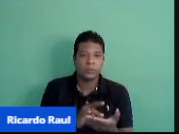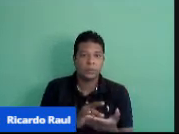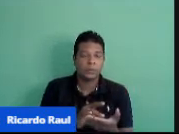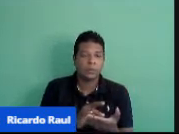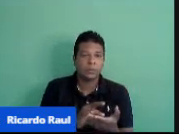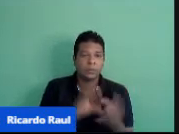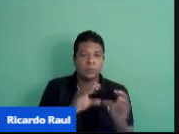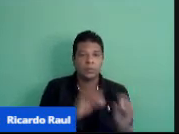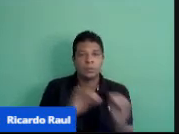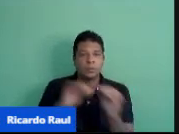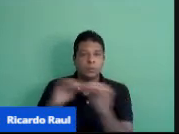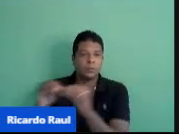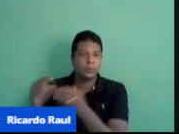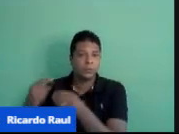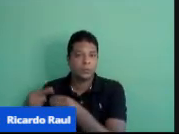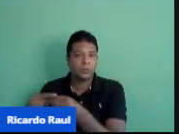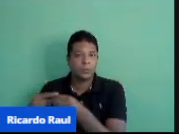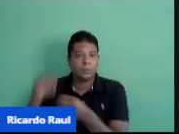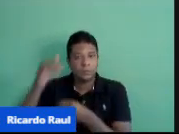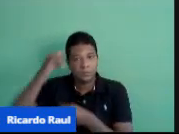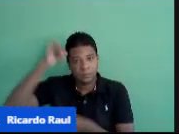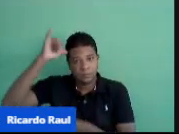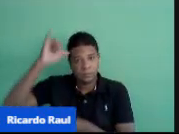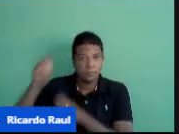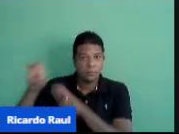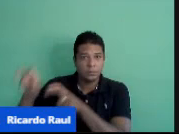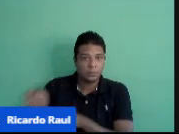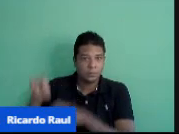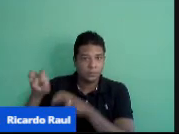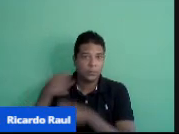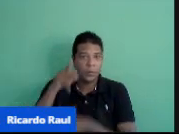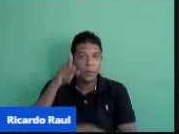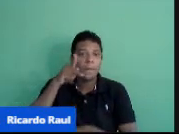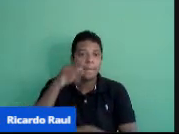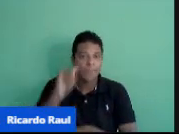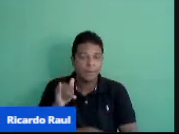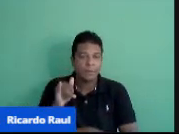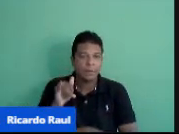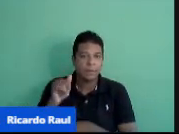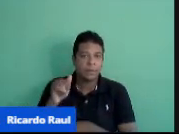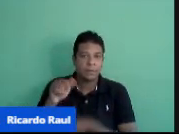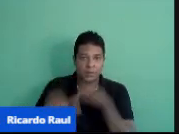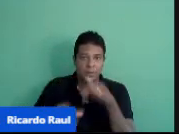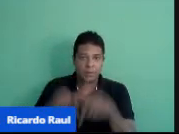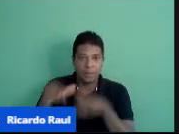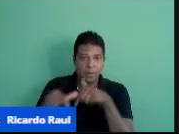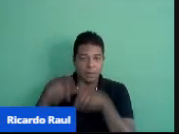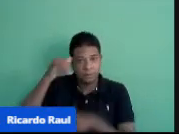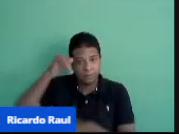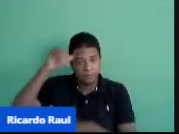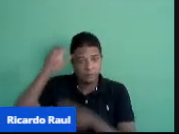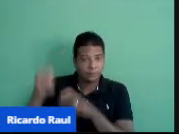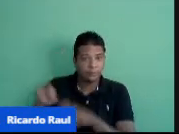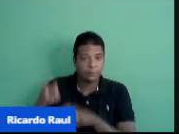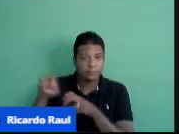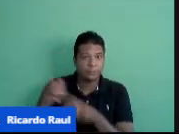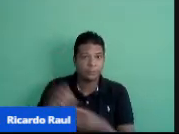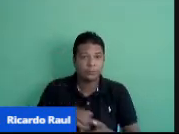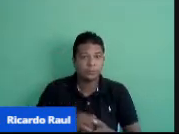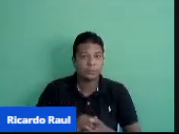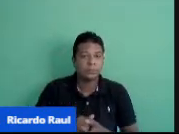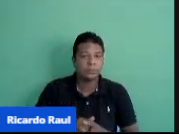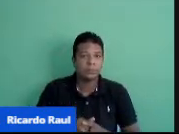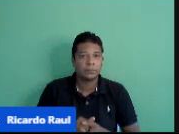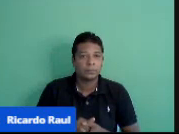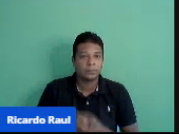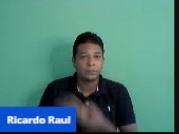está morando na fazenda, o pai dela foi trabalhar na fazenda, então parece que o dono da fazenda se comprometeu a pegar o caderno